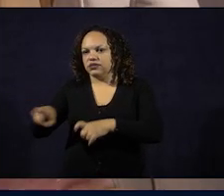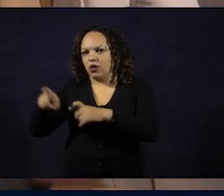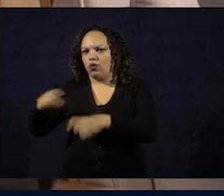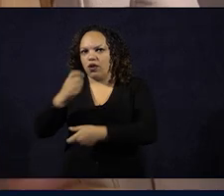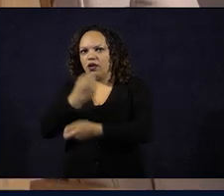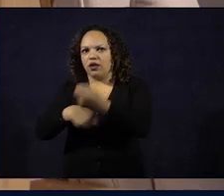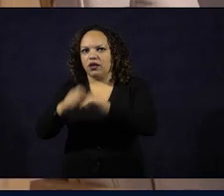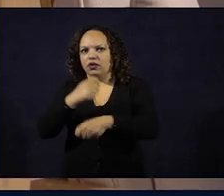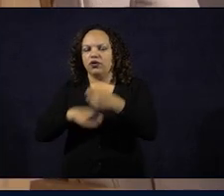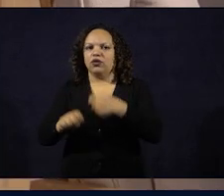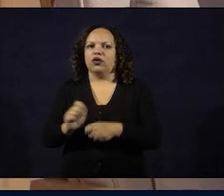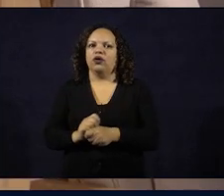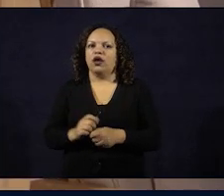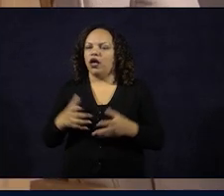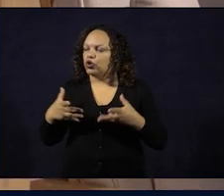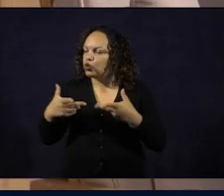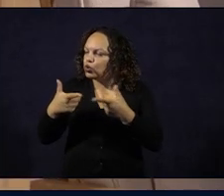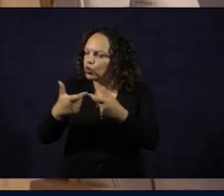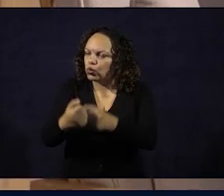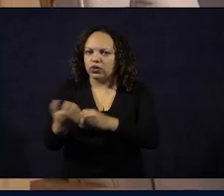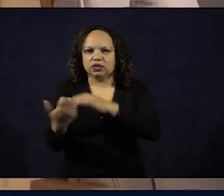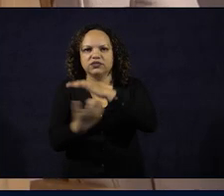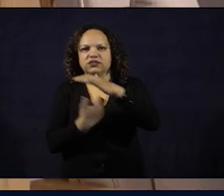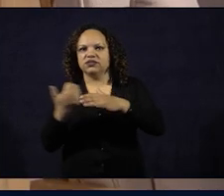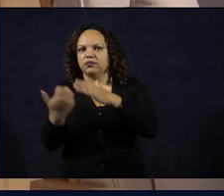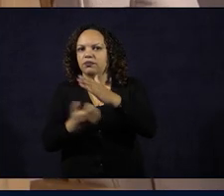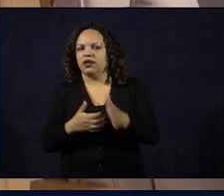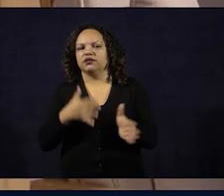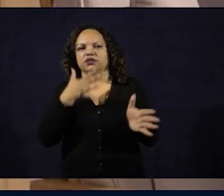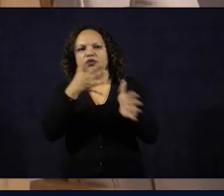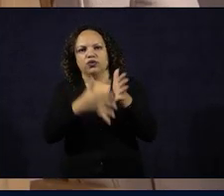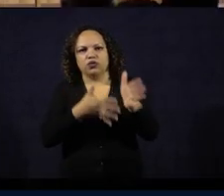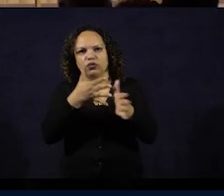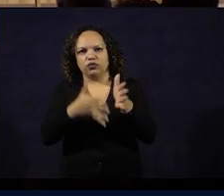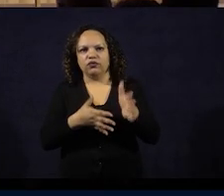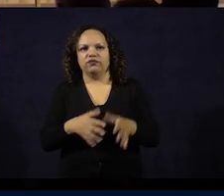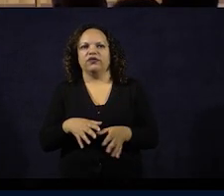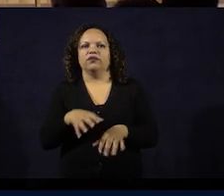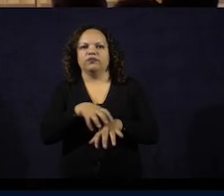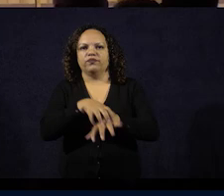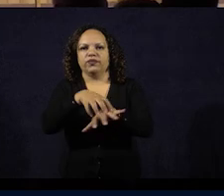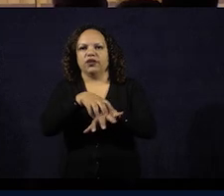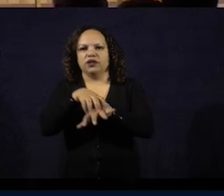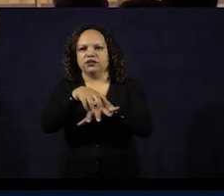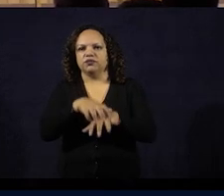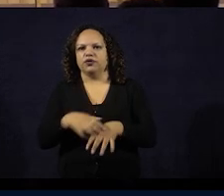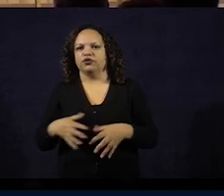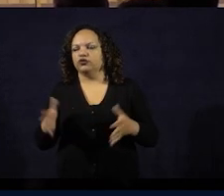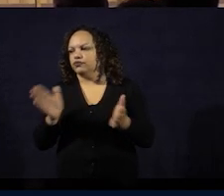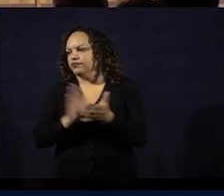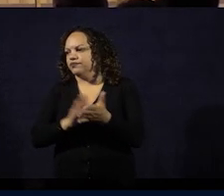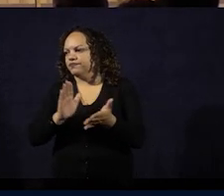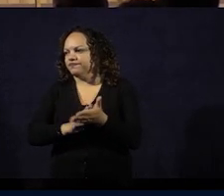no setor de infraestrutura, a Rumo, a todo o setor ferroviário, rodoviário e portuário do país. Obrigado.